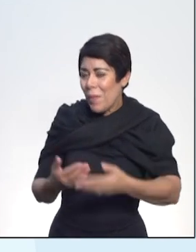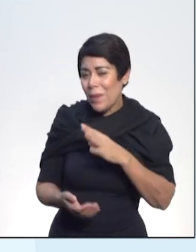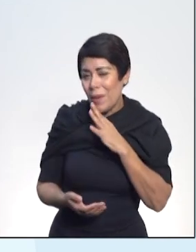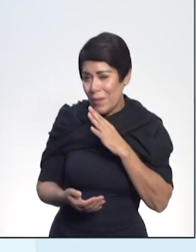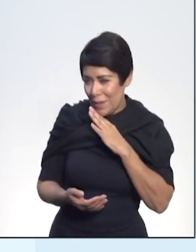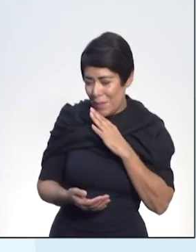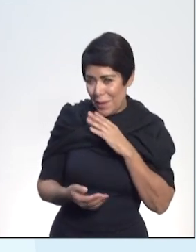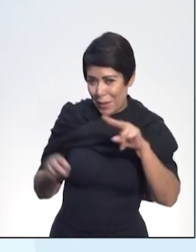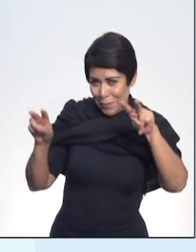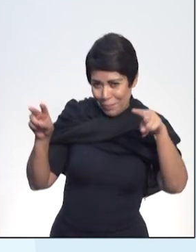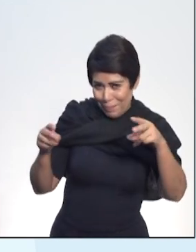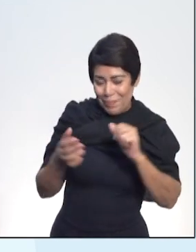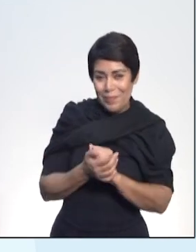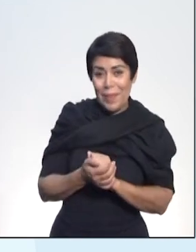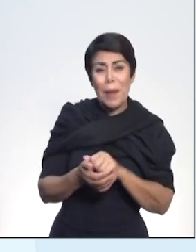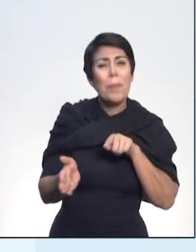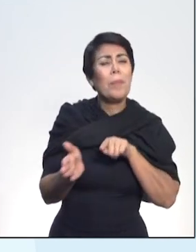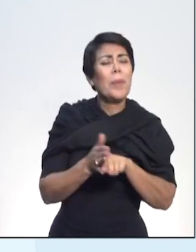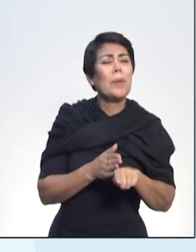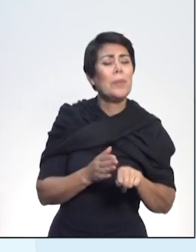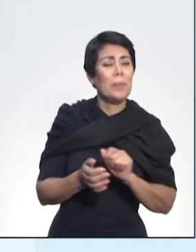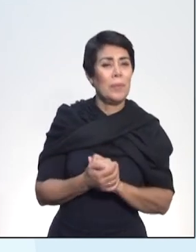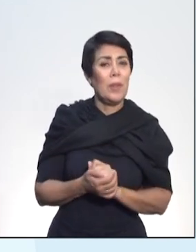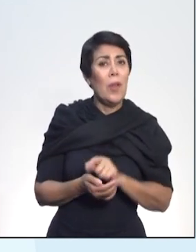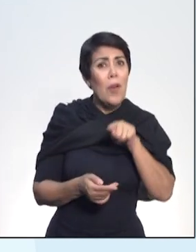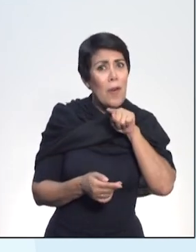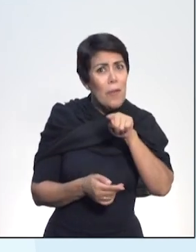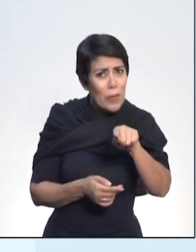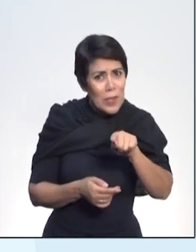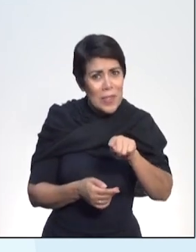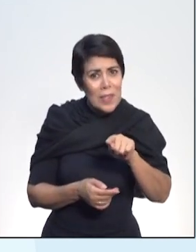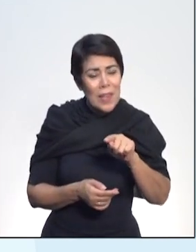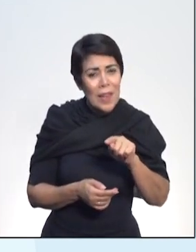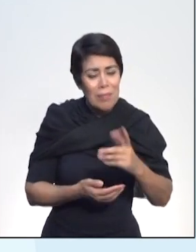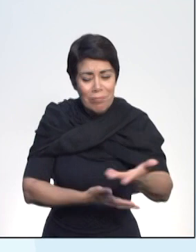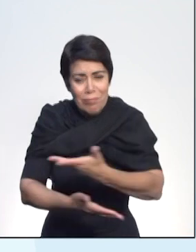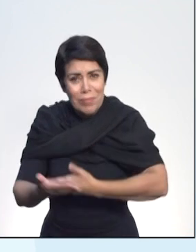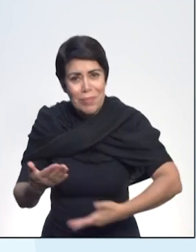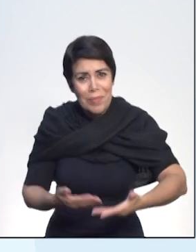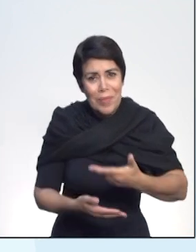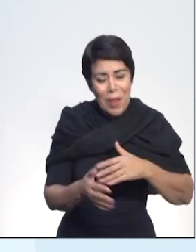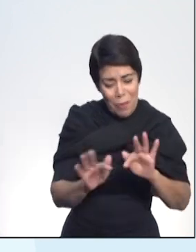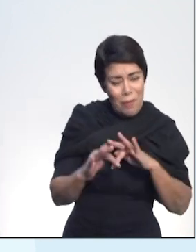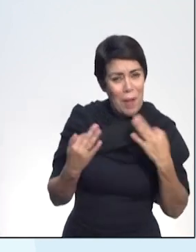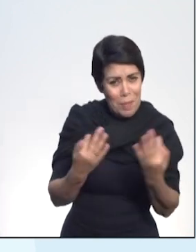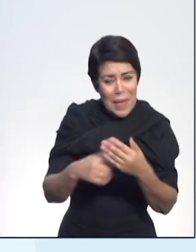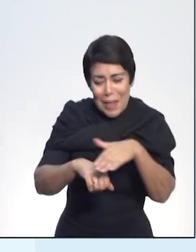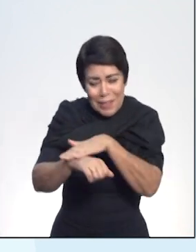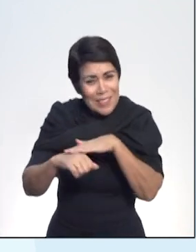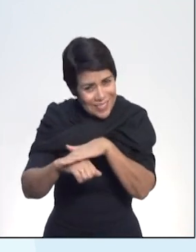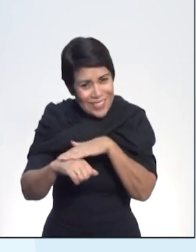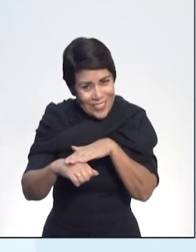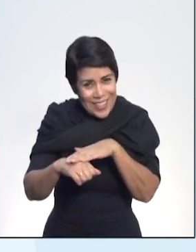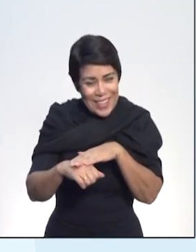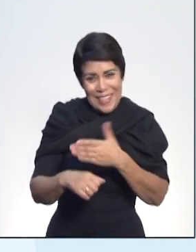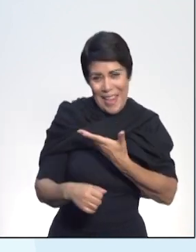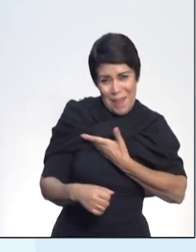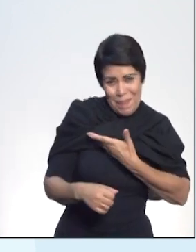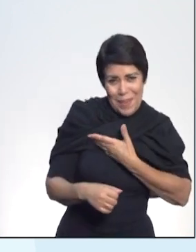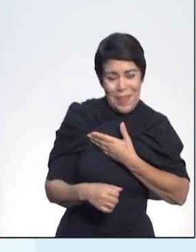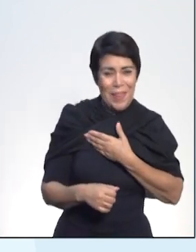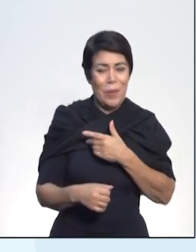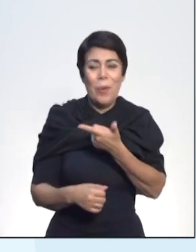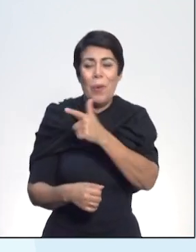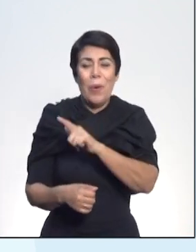conhecimento, a pergunta é: você compartilha os seus conhecimentos com a sua família, com seus amigos, com seus colegas